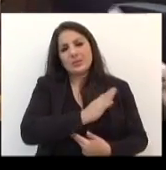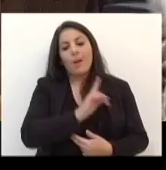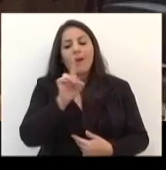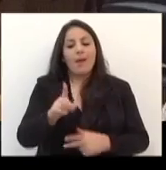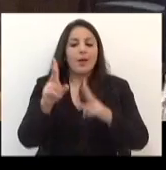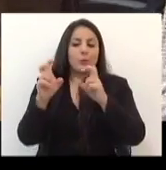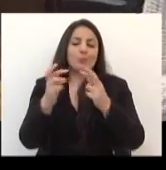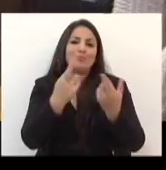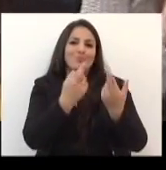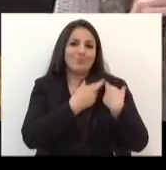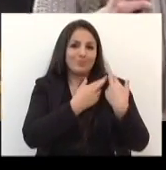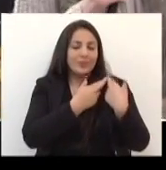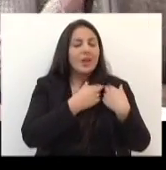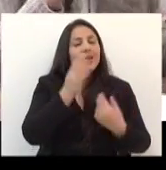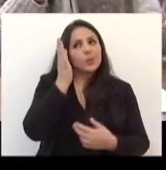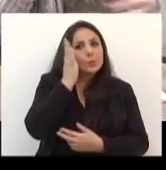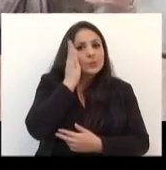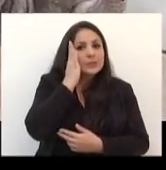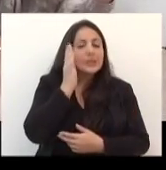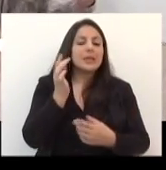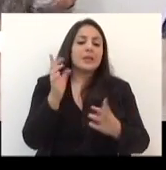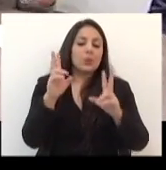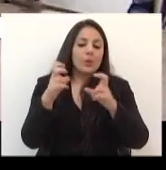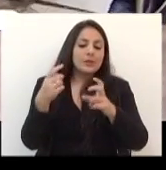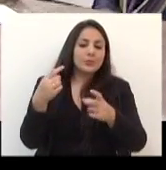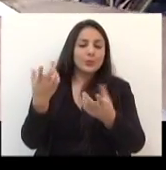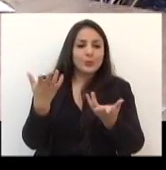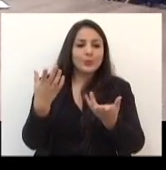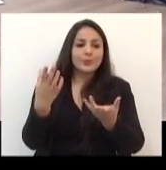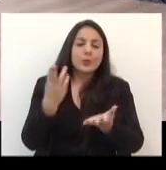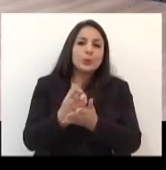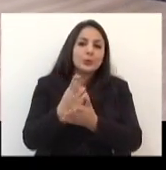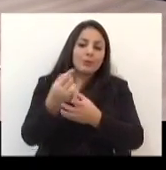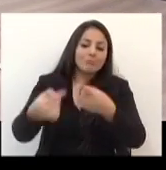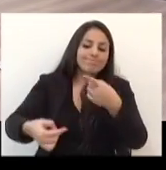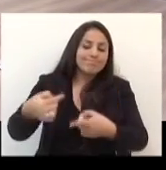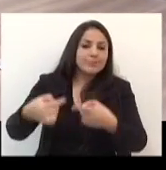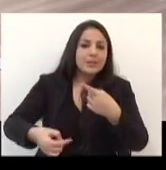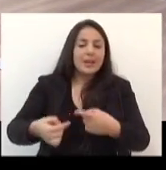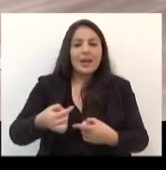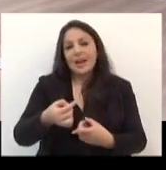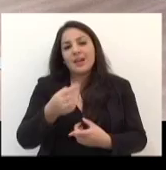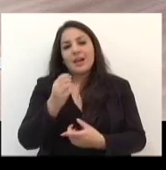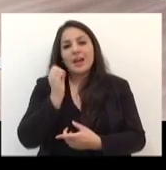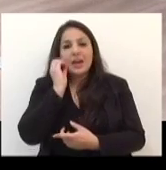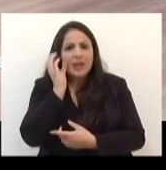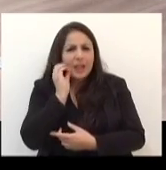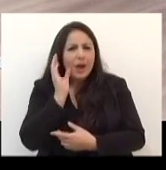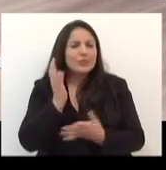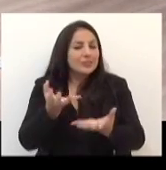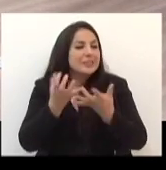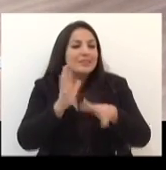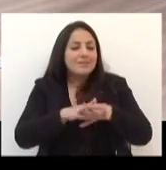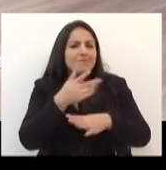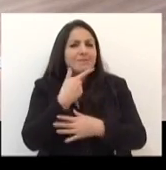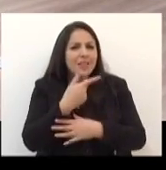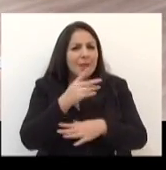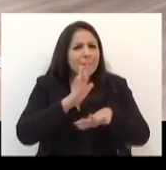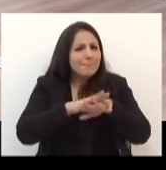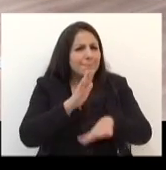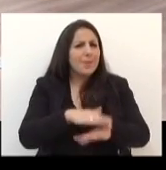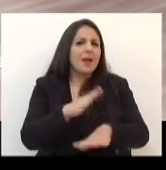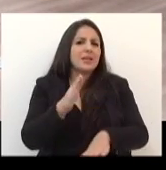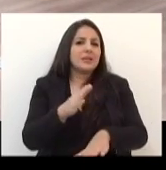responsabilidade. Bom, sem dúvida, o assunto aí renderia mais um debate. A vereadora Cláudia estava querendo falar um pouquinho mais aqui